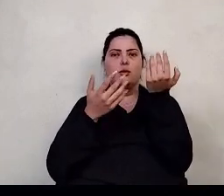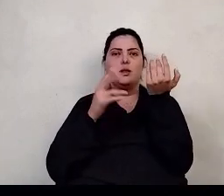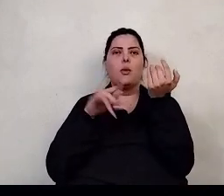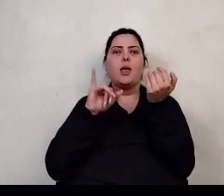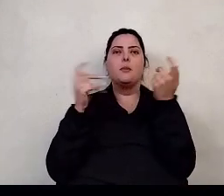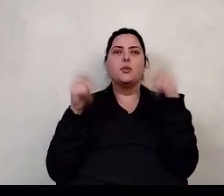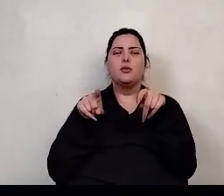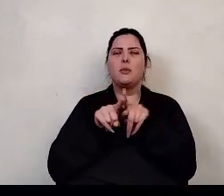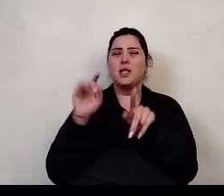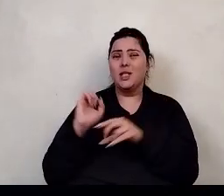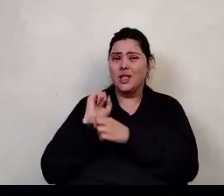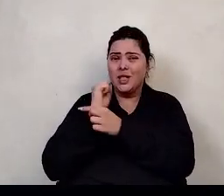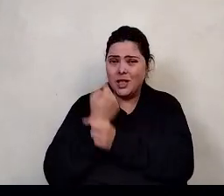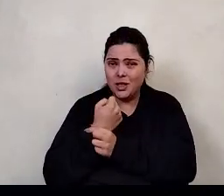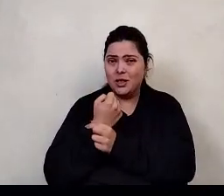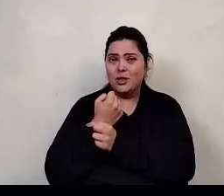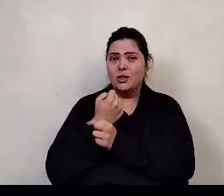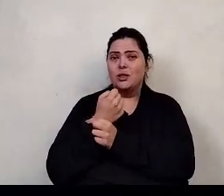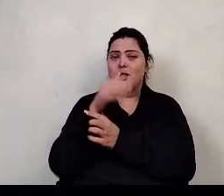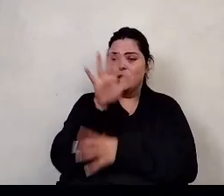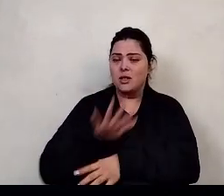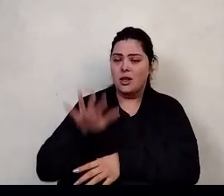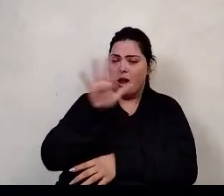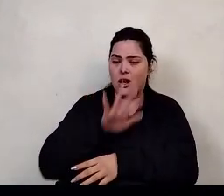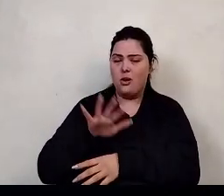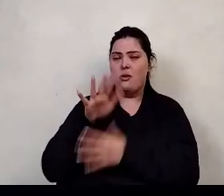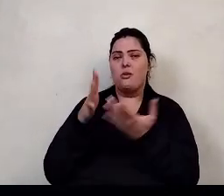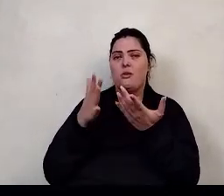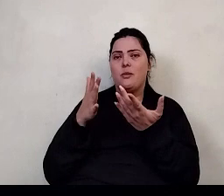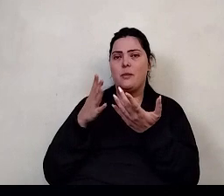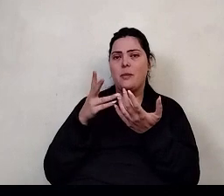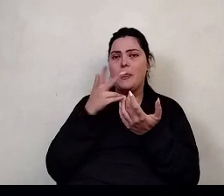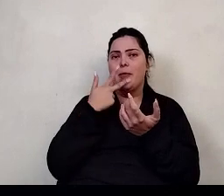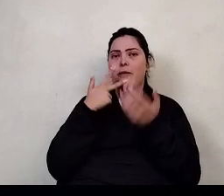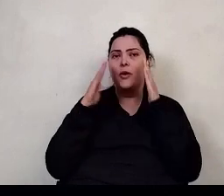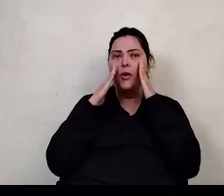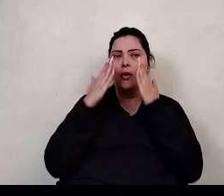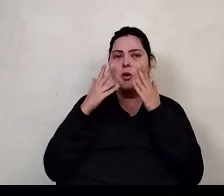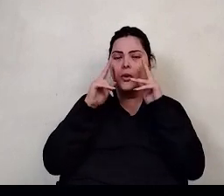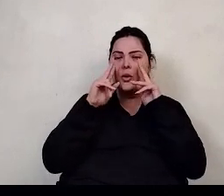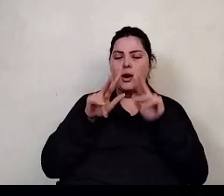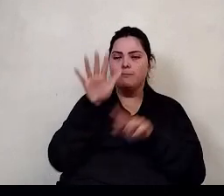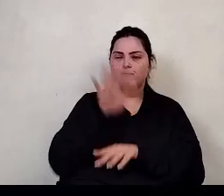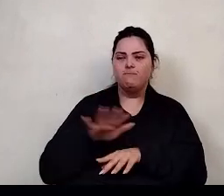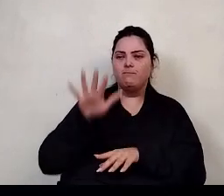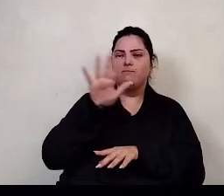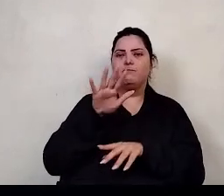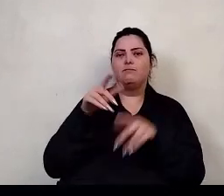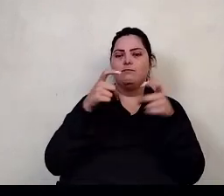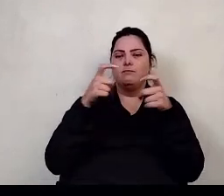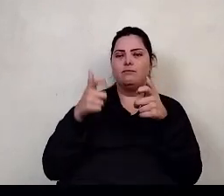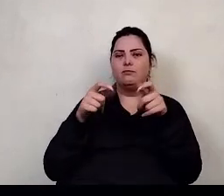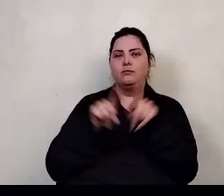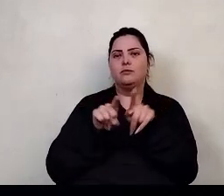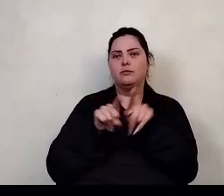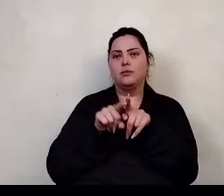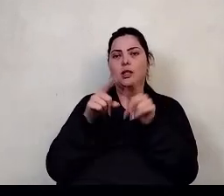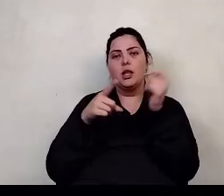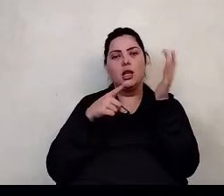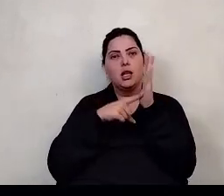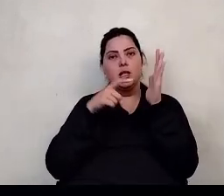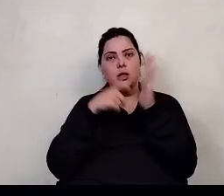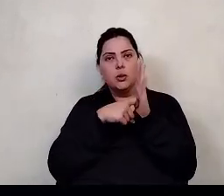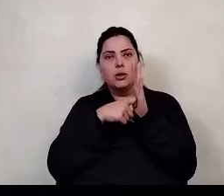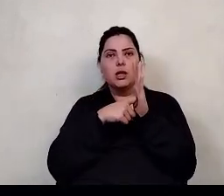garantindo 100% dos cenários? Agora, quando eu foco em olhar para os cenários, eu vou executar um teste em cima de uma